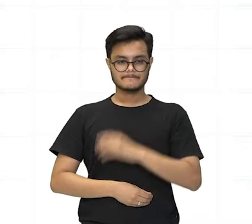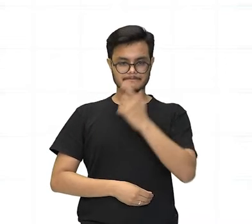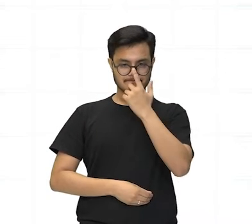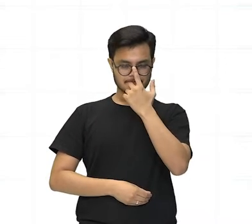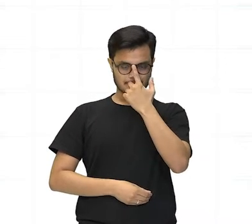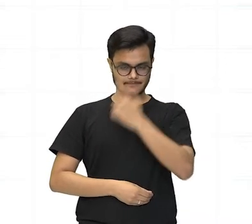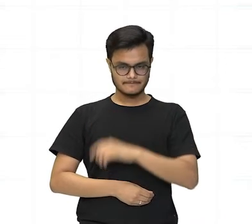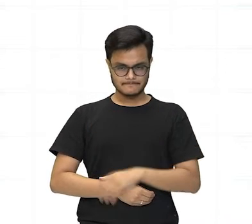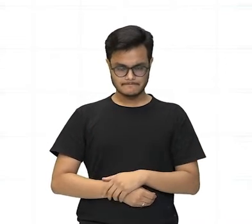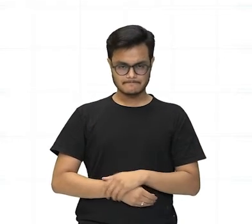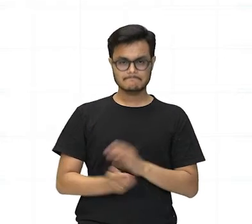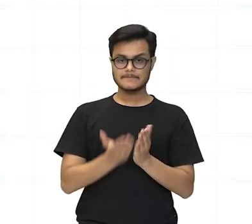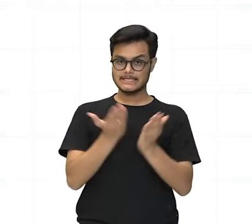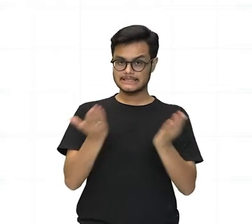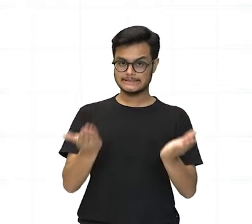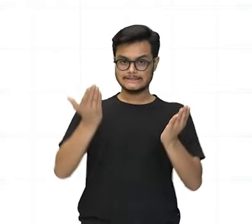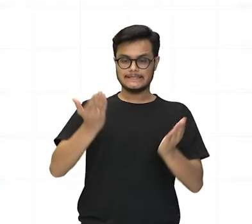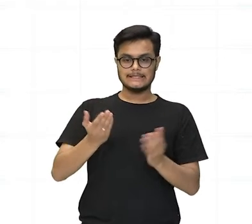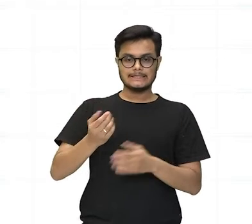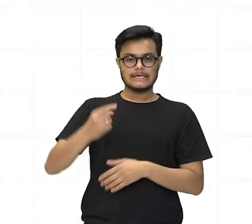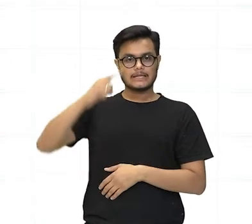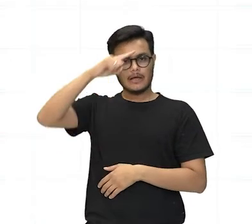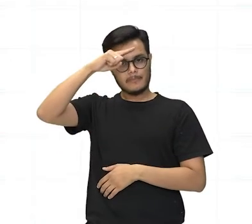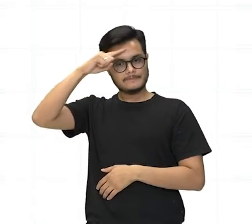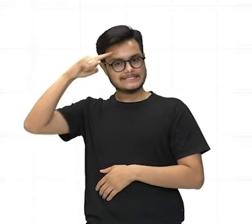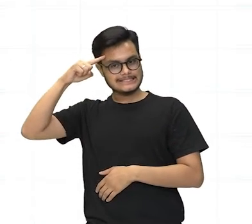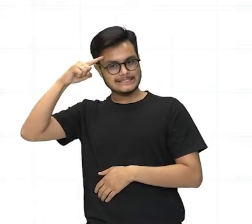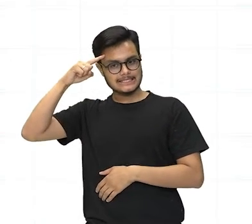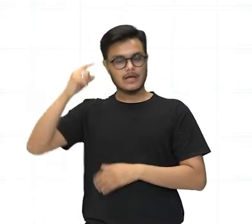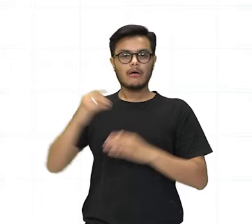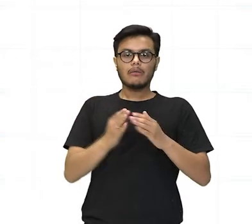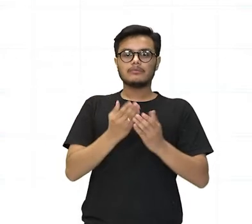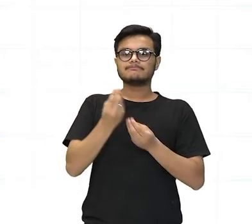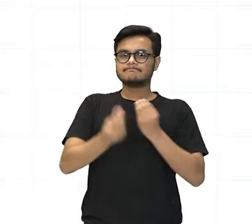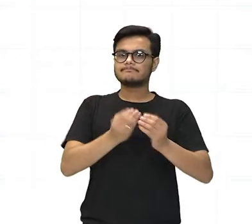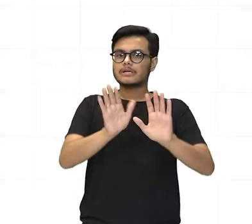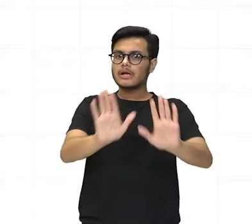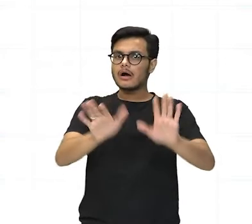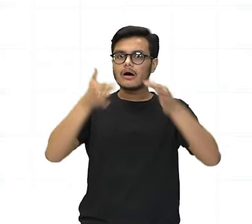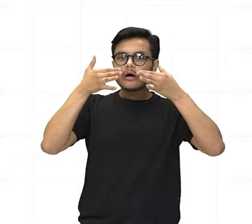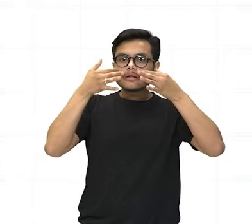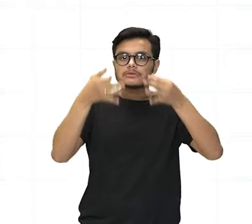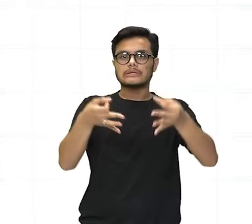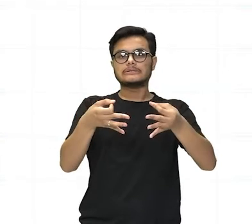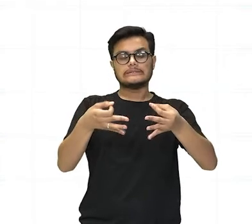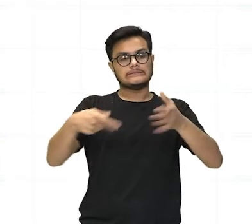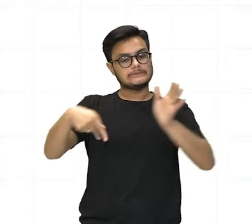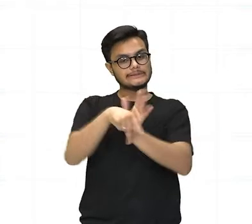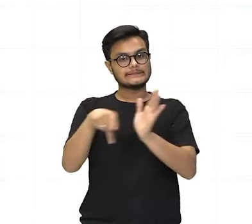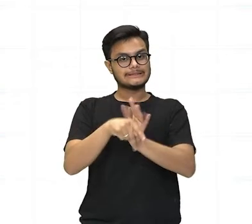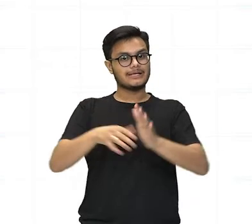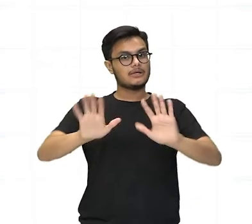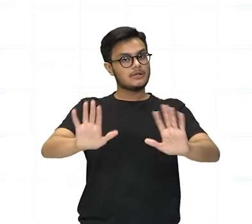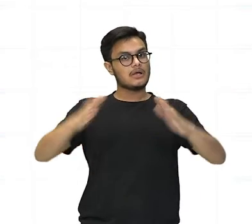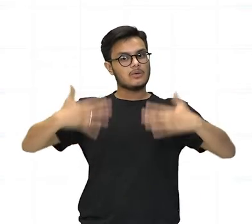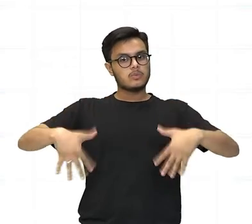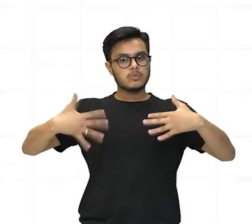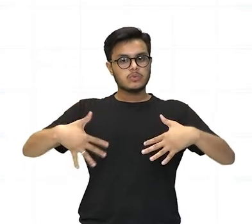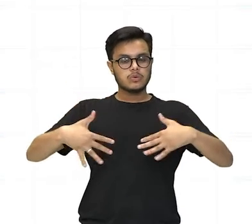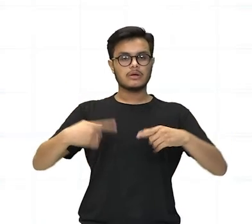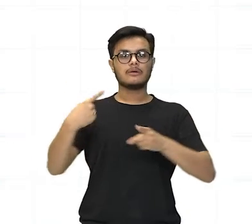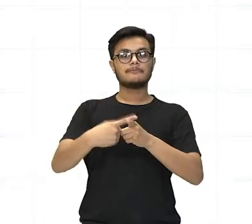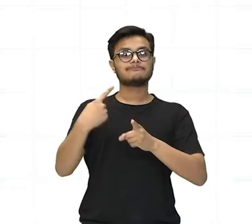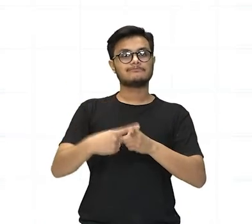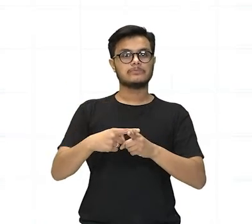Bom, quando o corte é na cabeça, esses tipos de corte, eles merecem uma atenção especial, tá? Já que tendem a